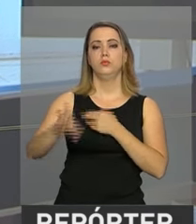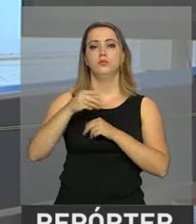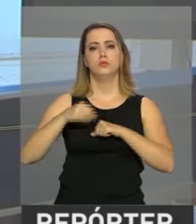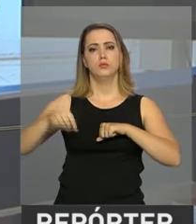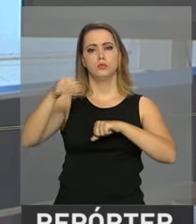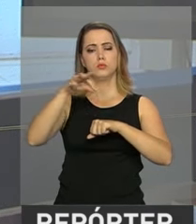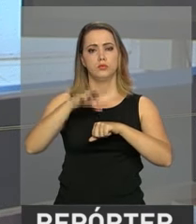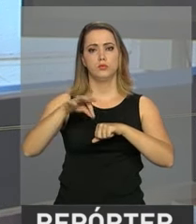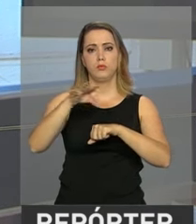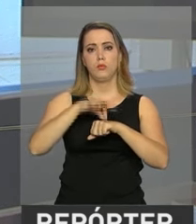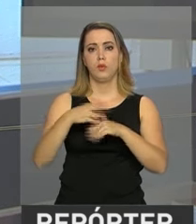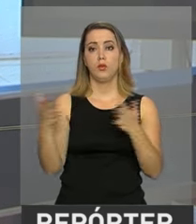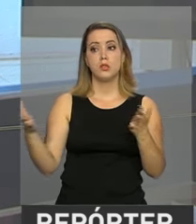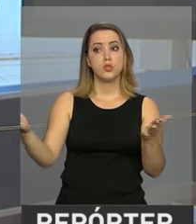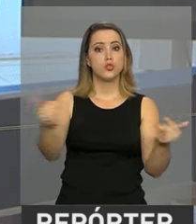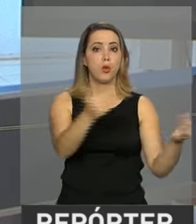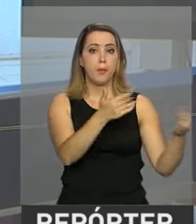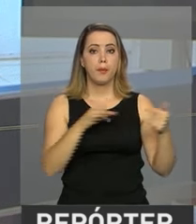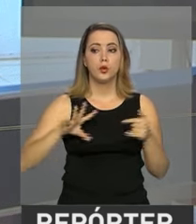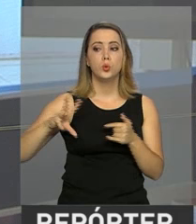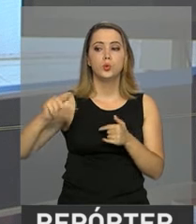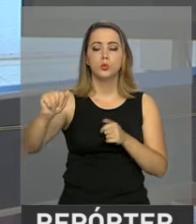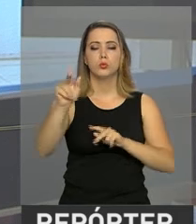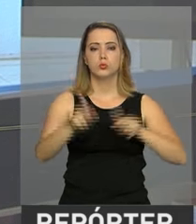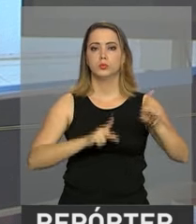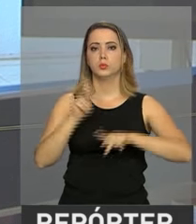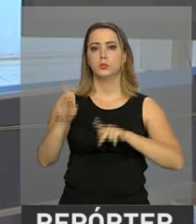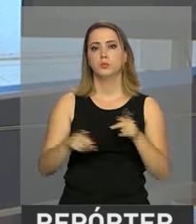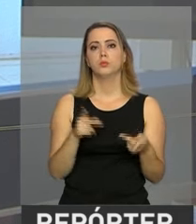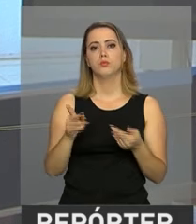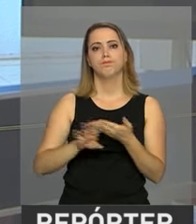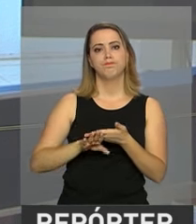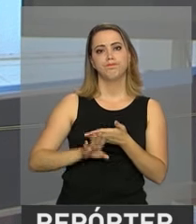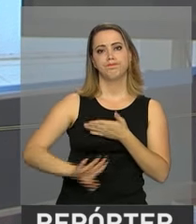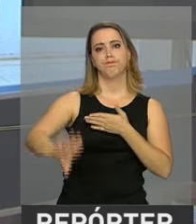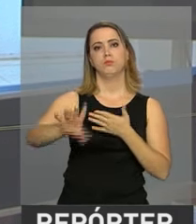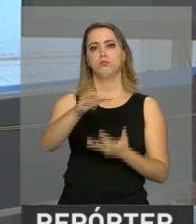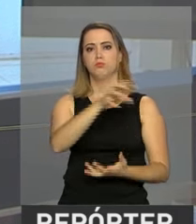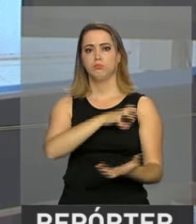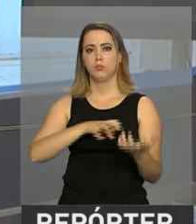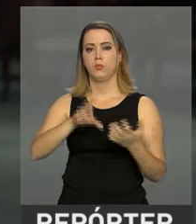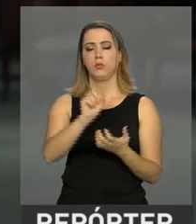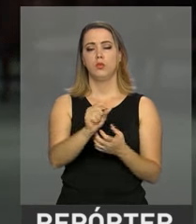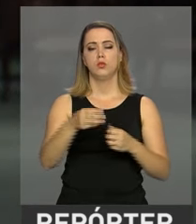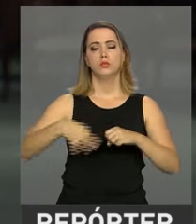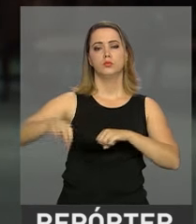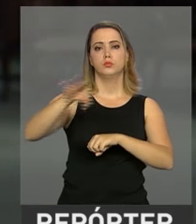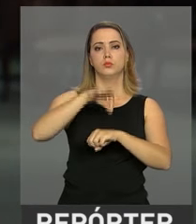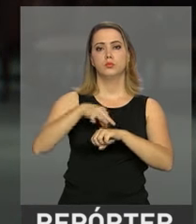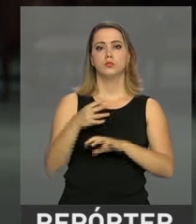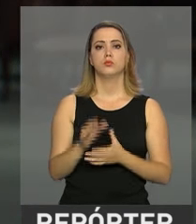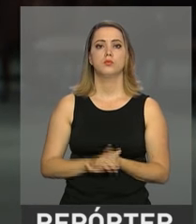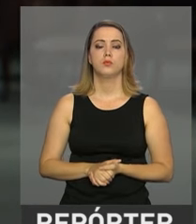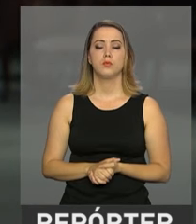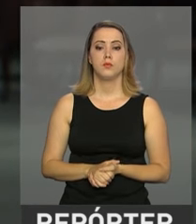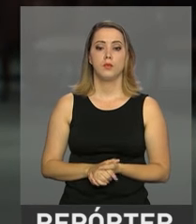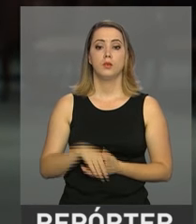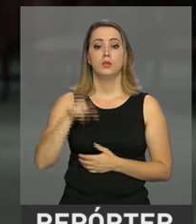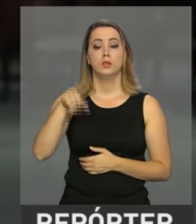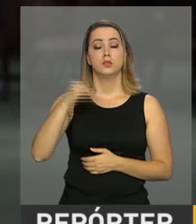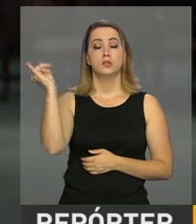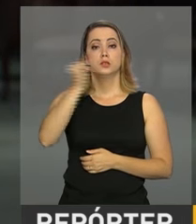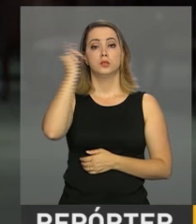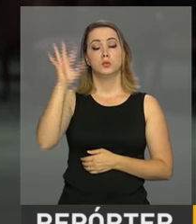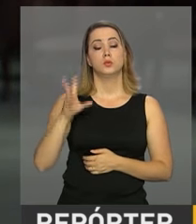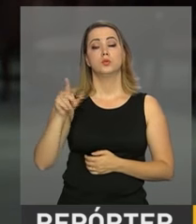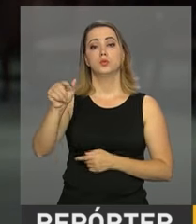Saúde, Ricardo Barros, convoca toda a população para participar da guerra contra o mosquito. É muito importante